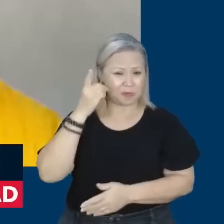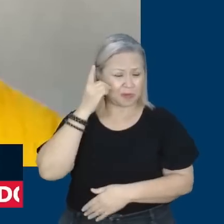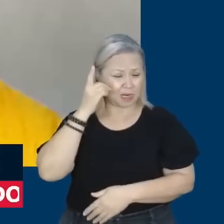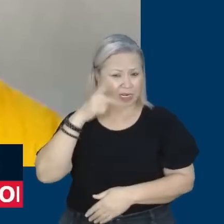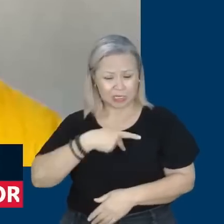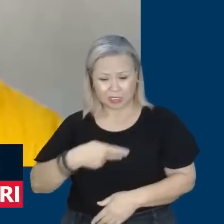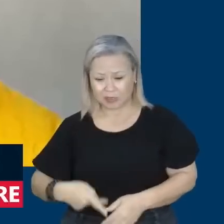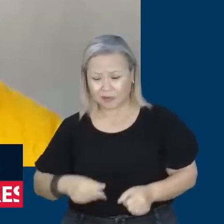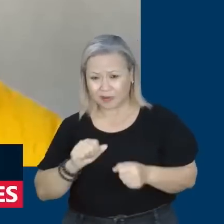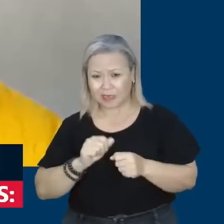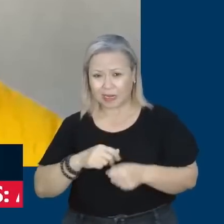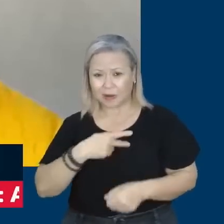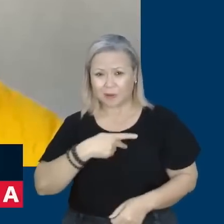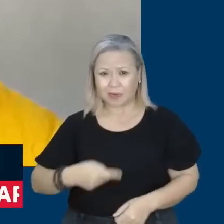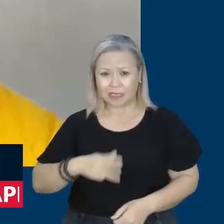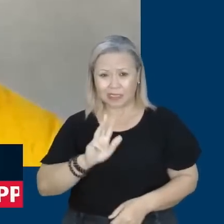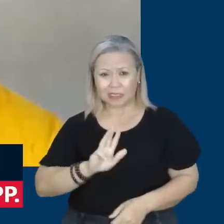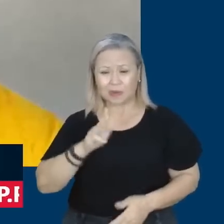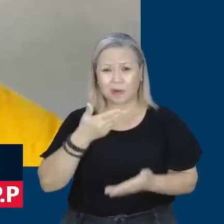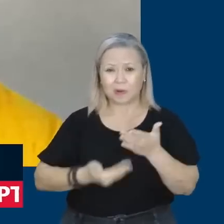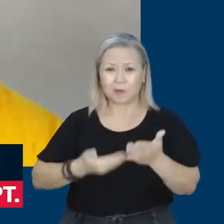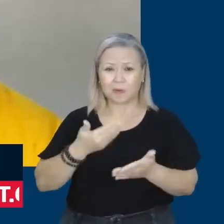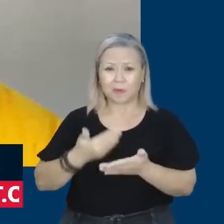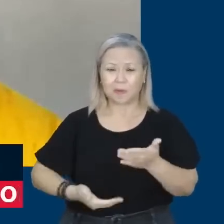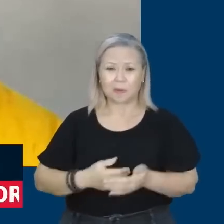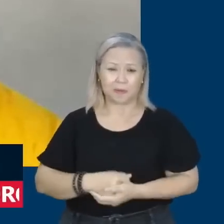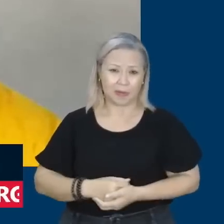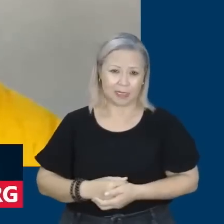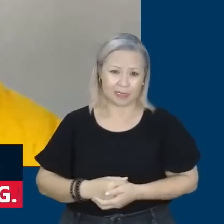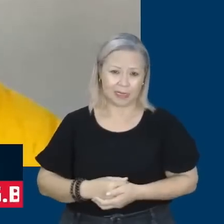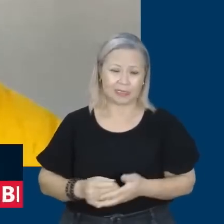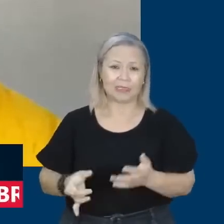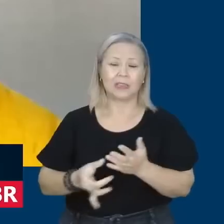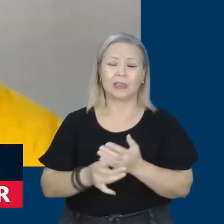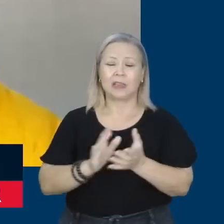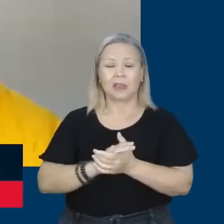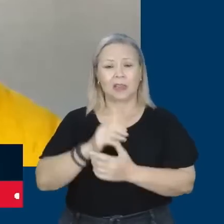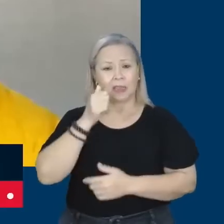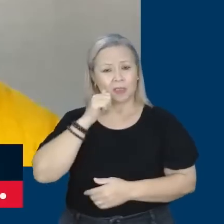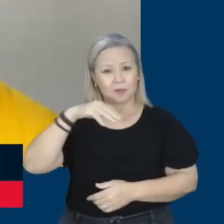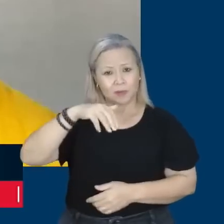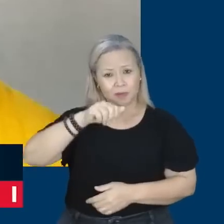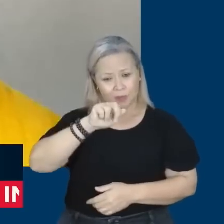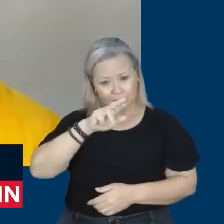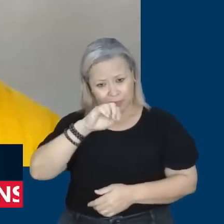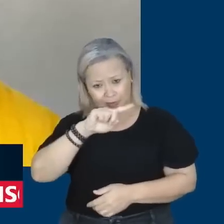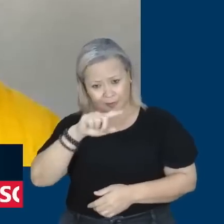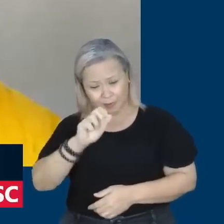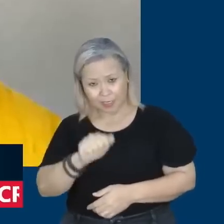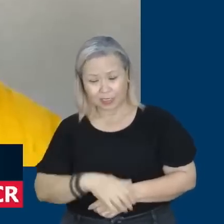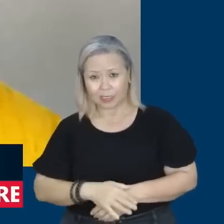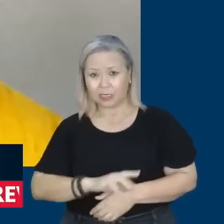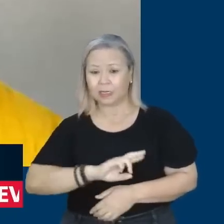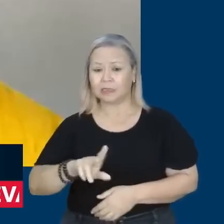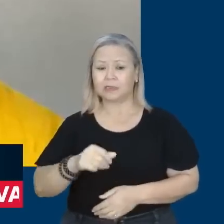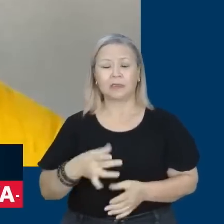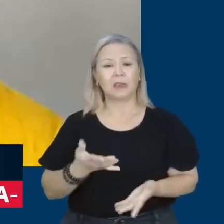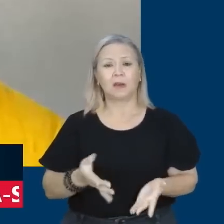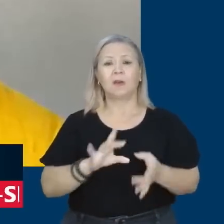Fizeram com que o presidente Lula perdesse novamente a mulher e a esposa dele, a dona Marisa Letícia. Não deixaram